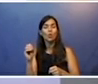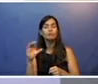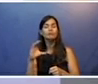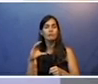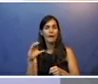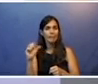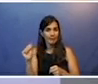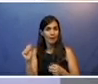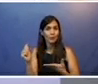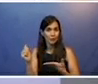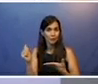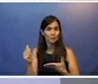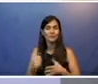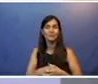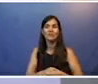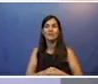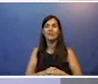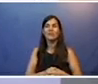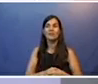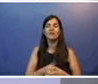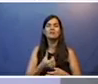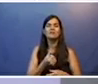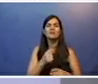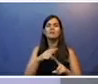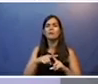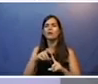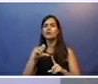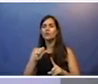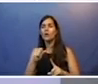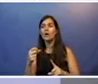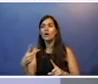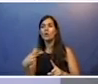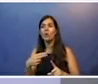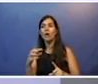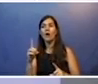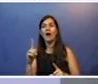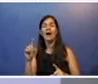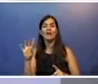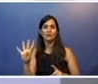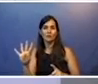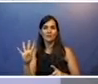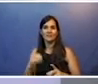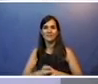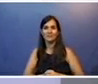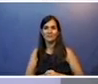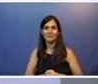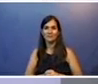soma dos catetos, 8 mais 6 ou 6 mais 8 dá 14.